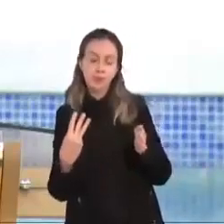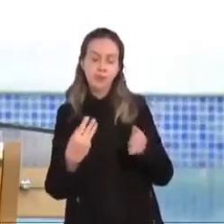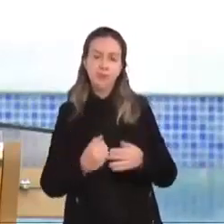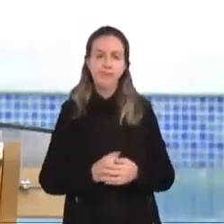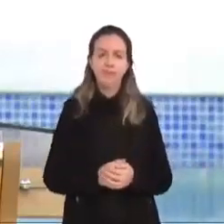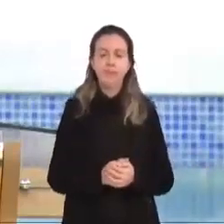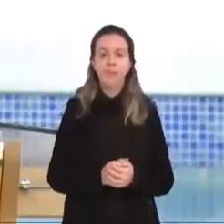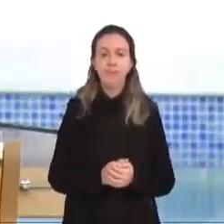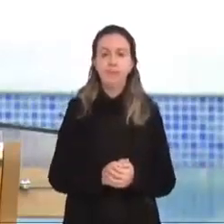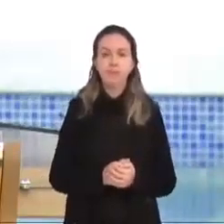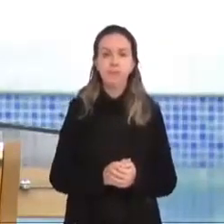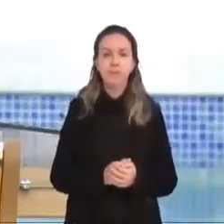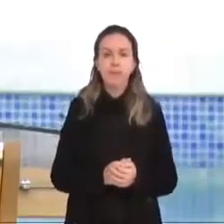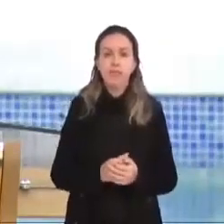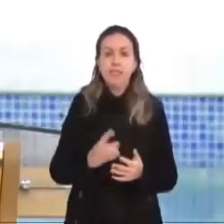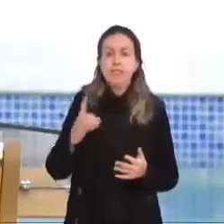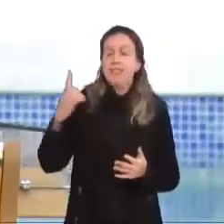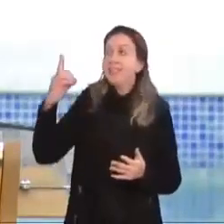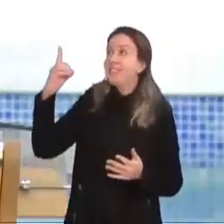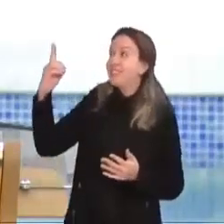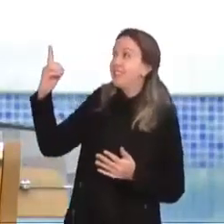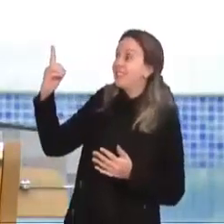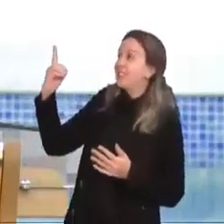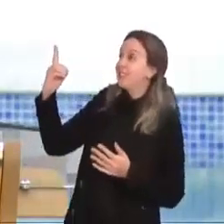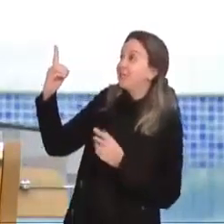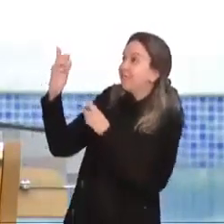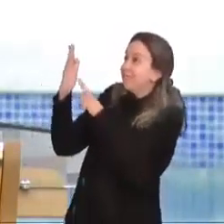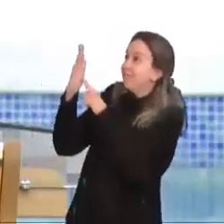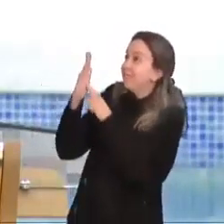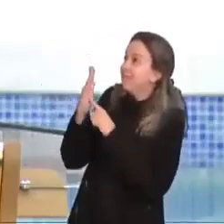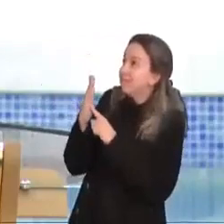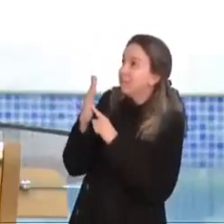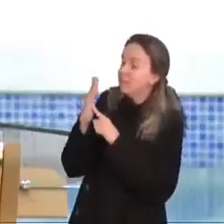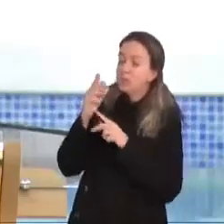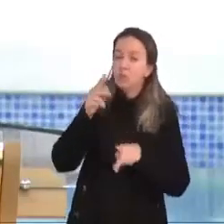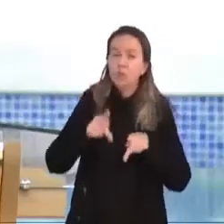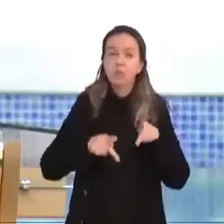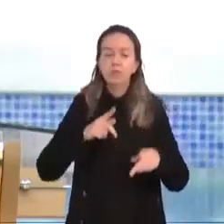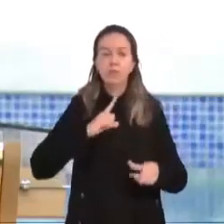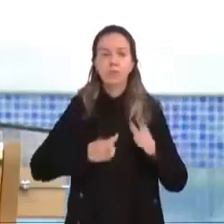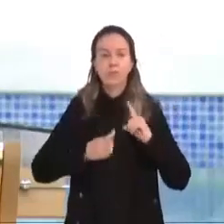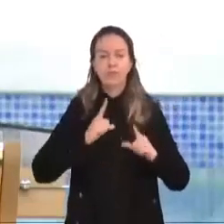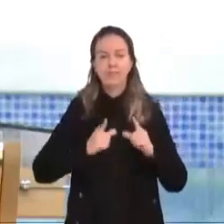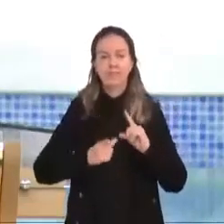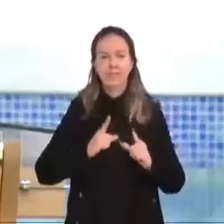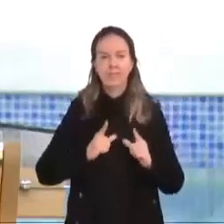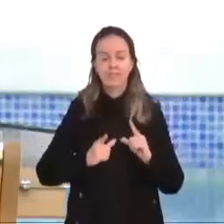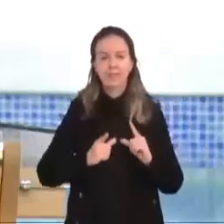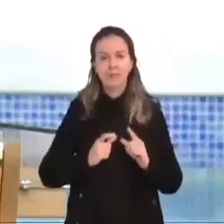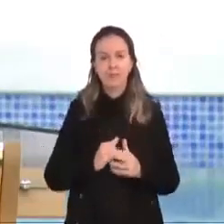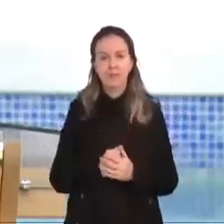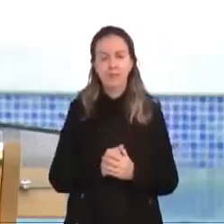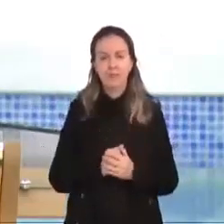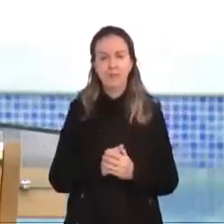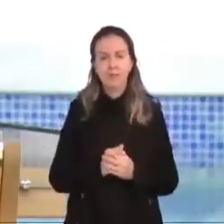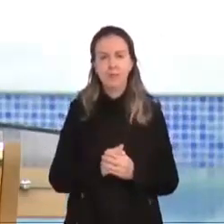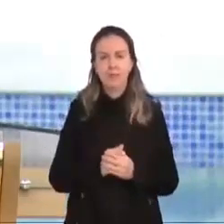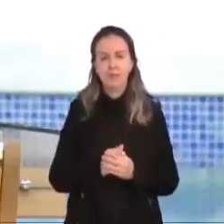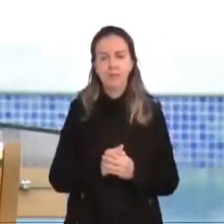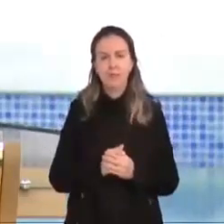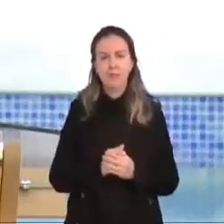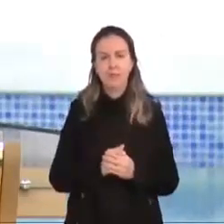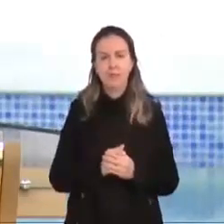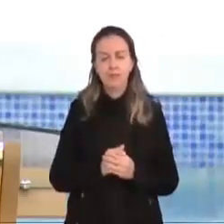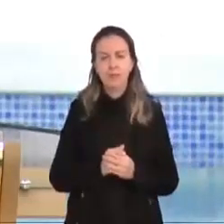33. O que é que Deus está tratando com o seu povo? Através do profeta Jeremias,